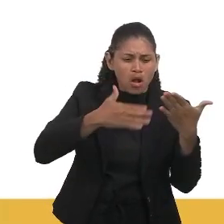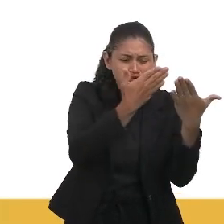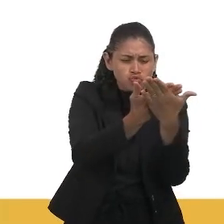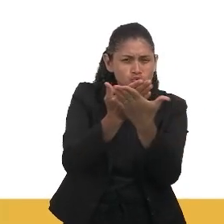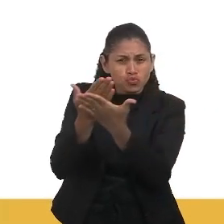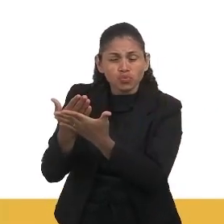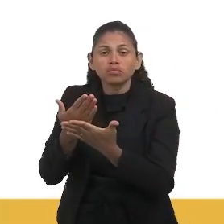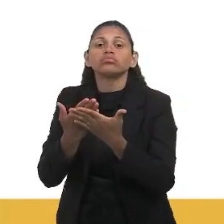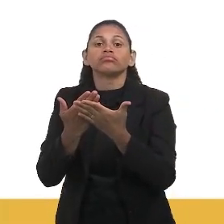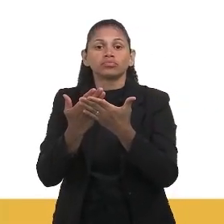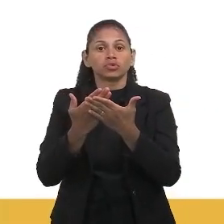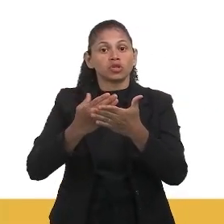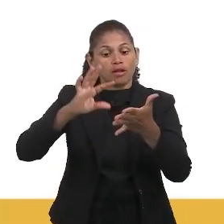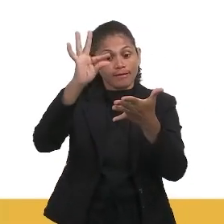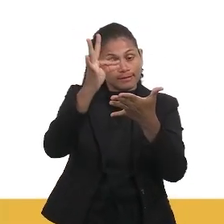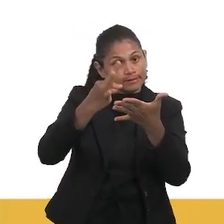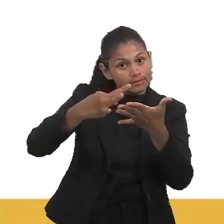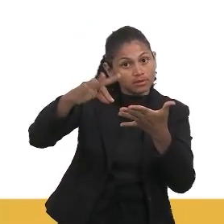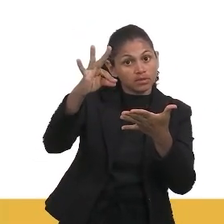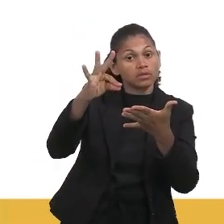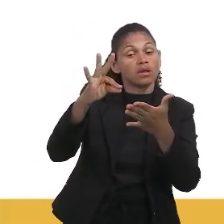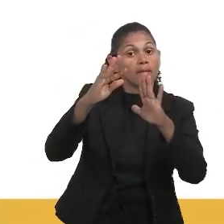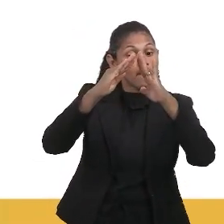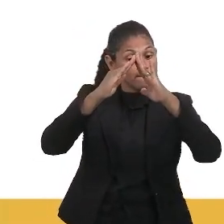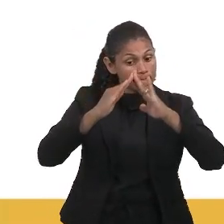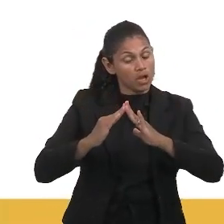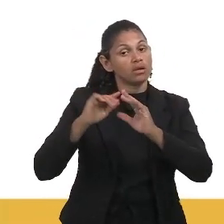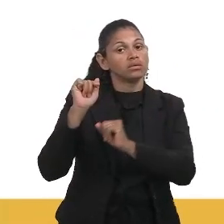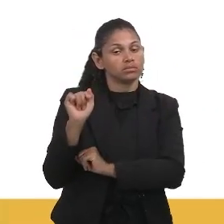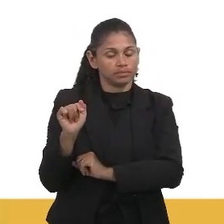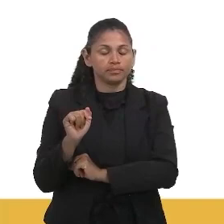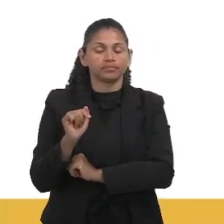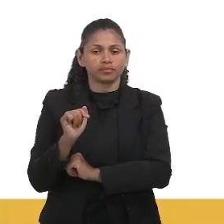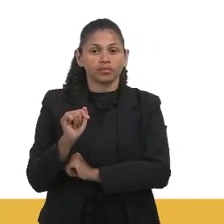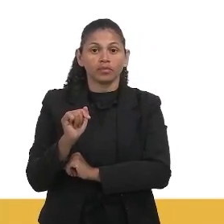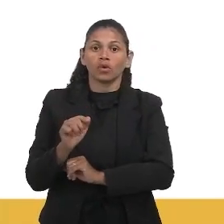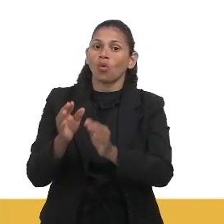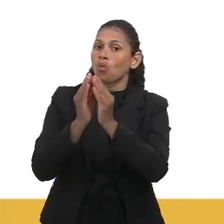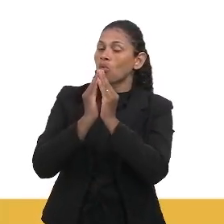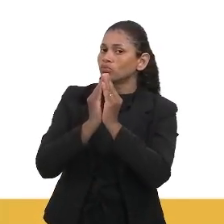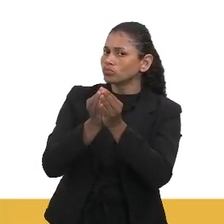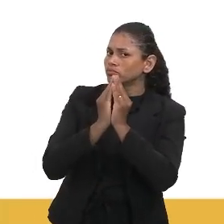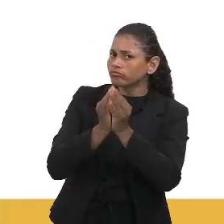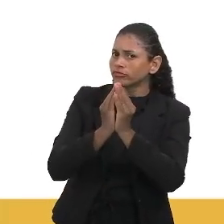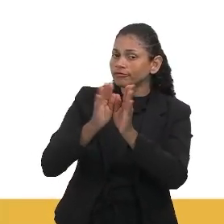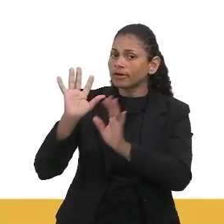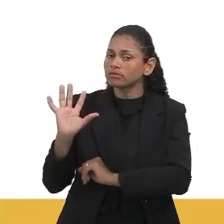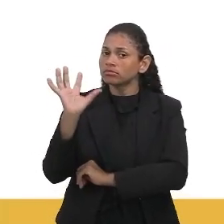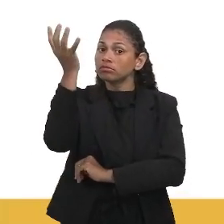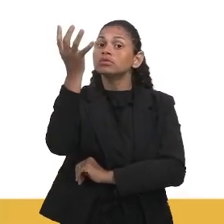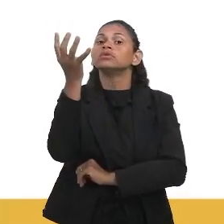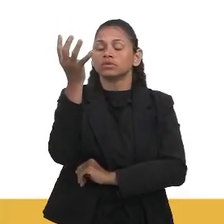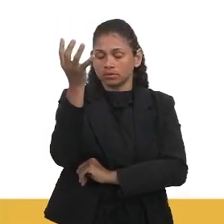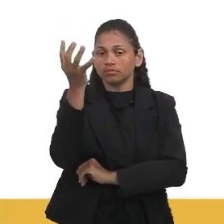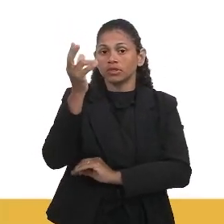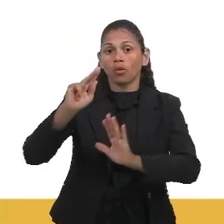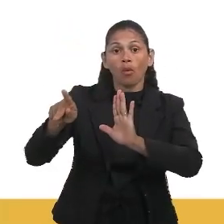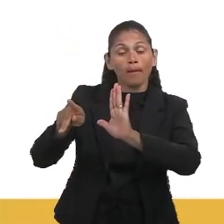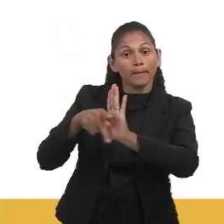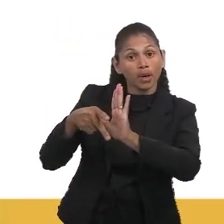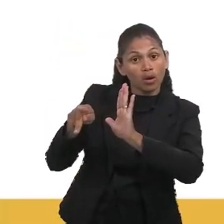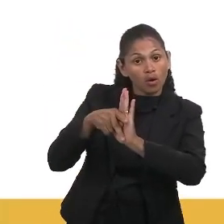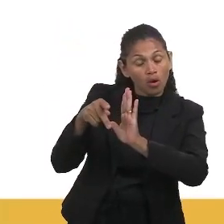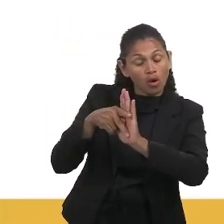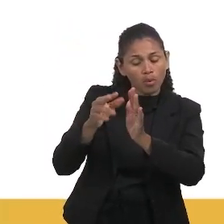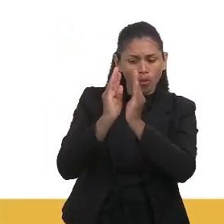morar no local para escolher quem fica com o quarto um sorteio será realizado para que esse sorteio para